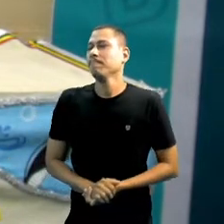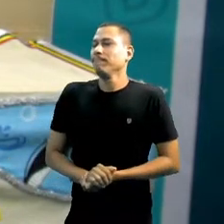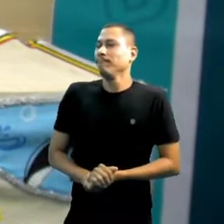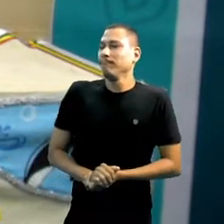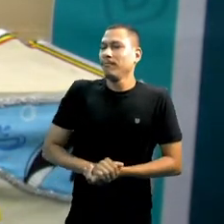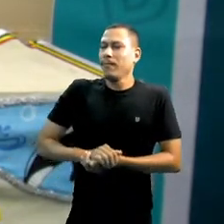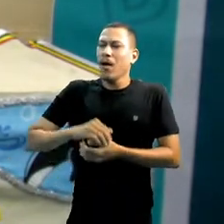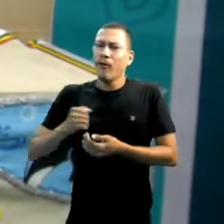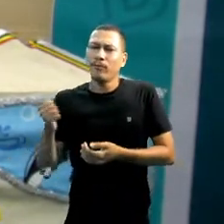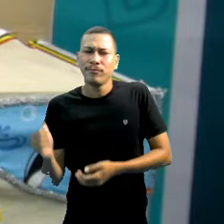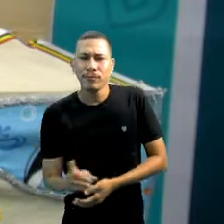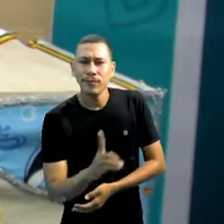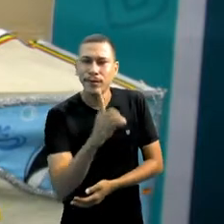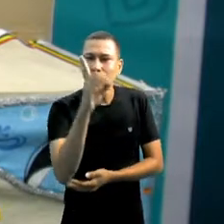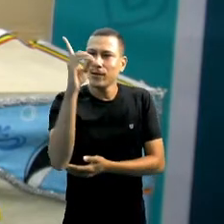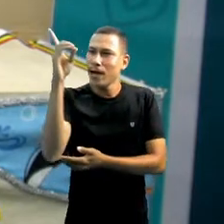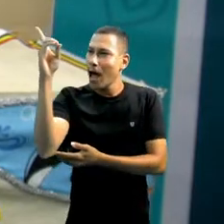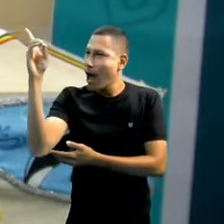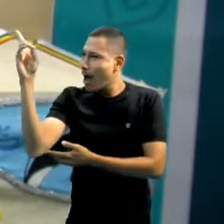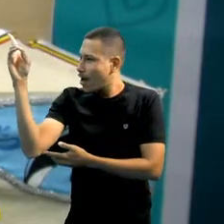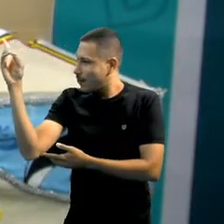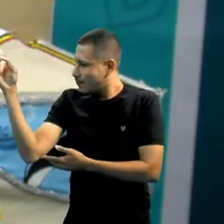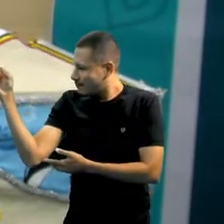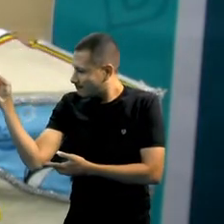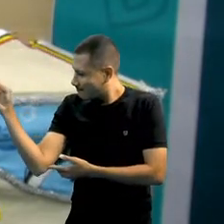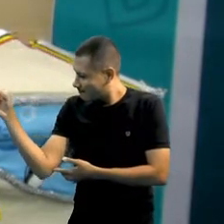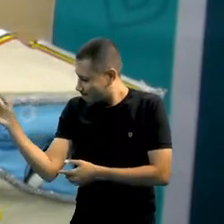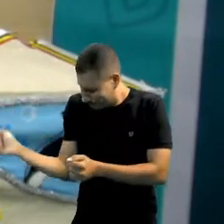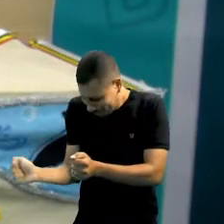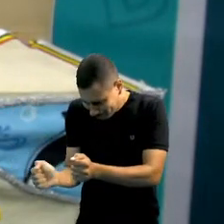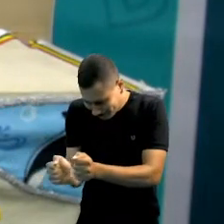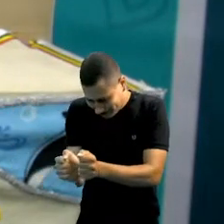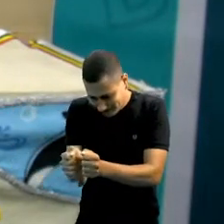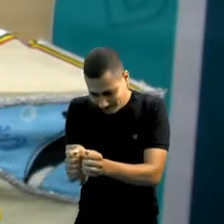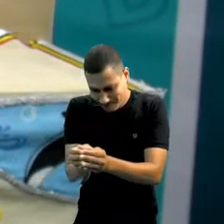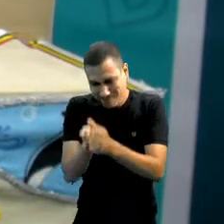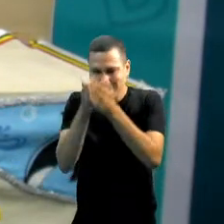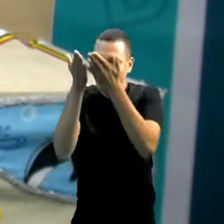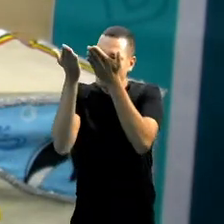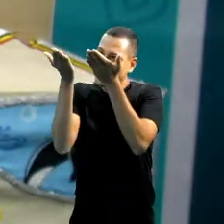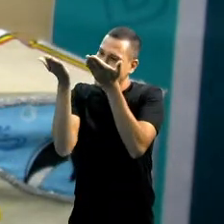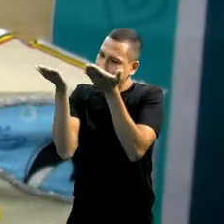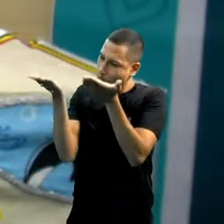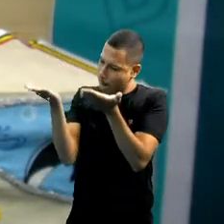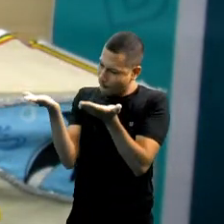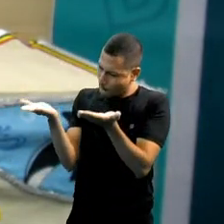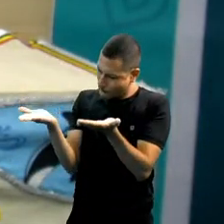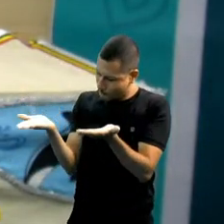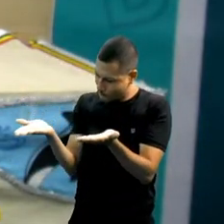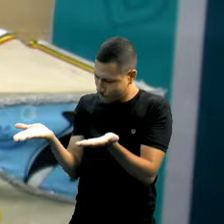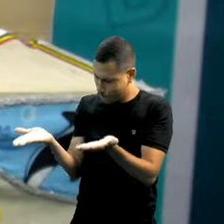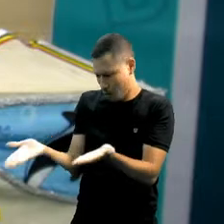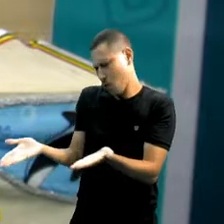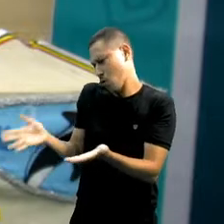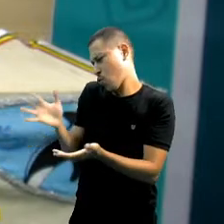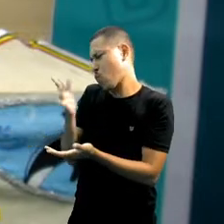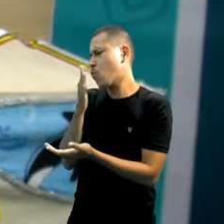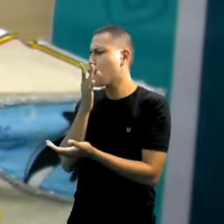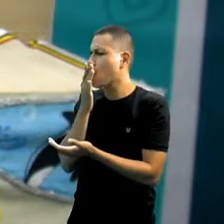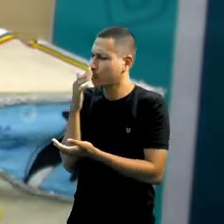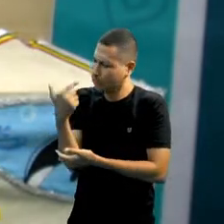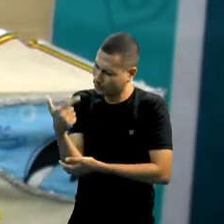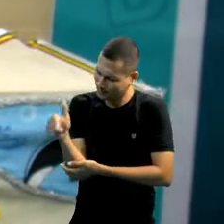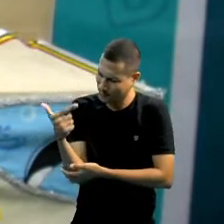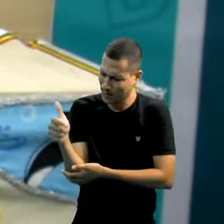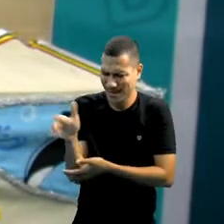uma vez um livro que não tinha cor,